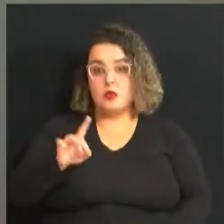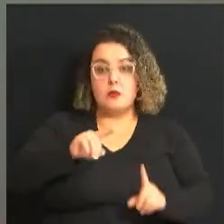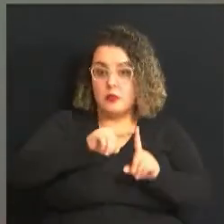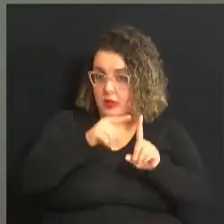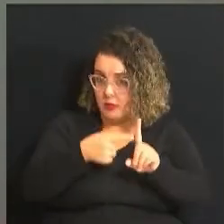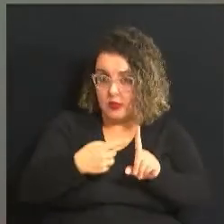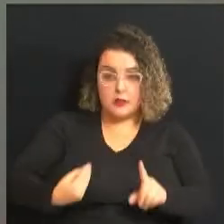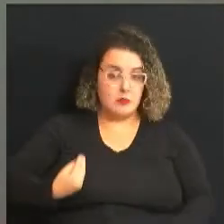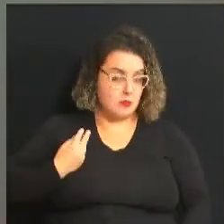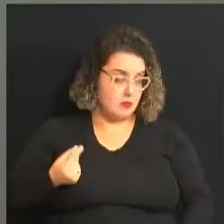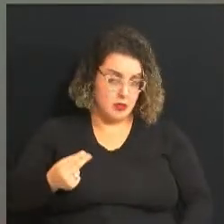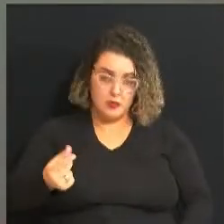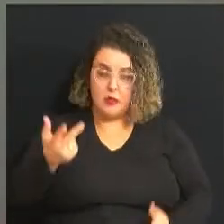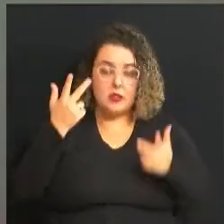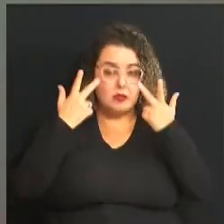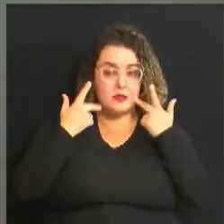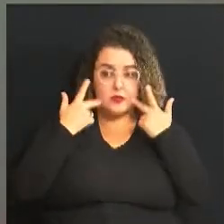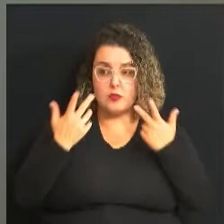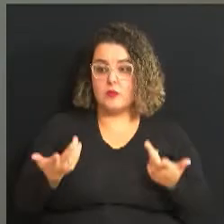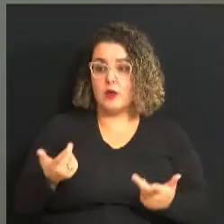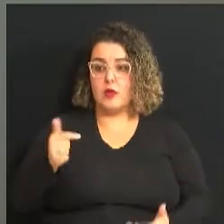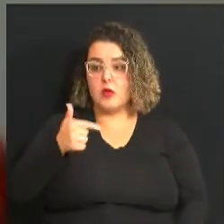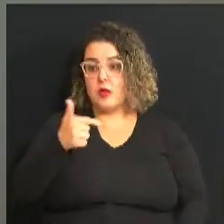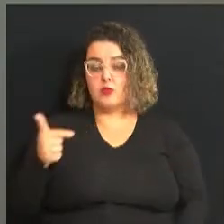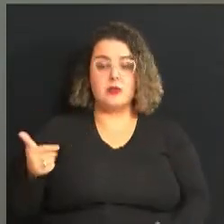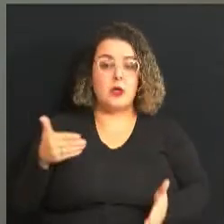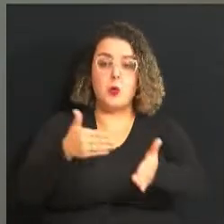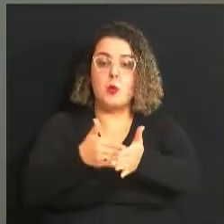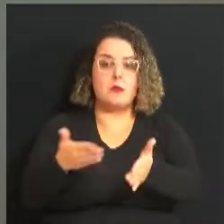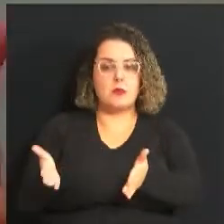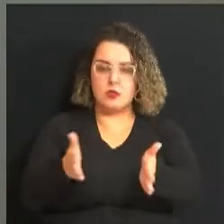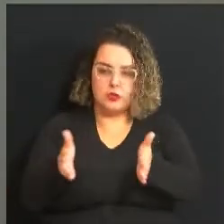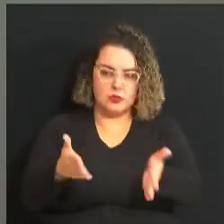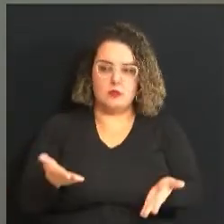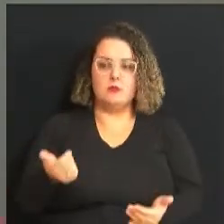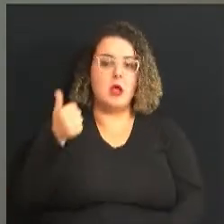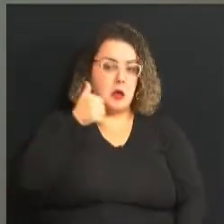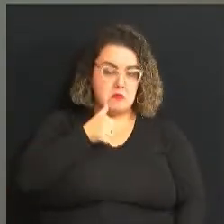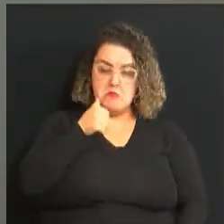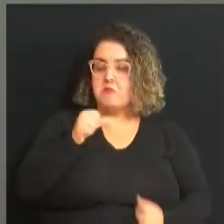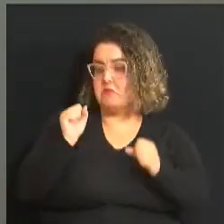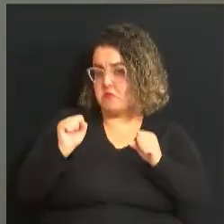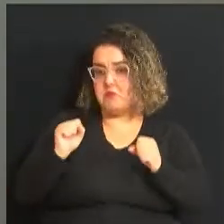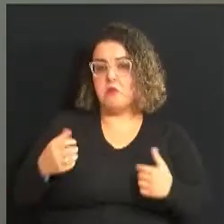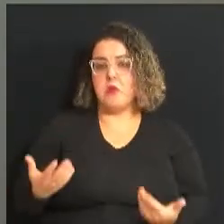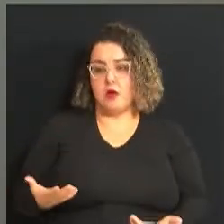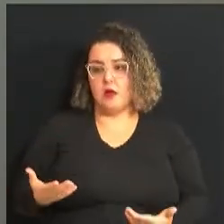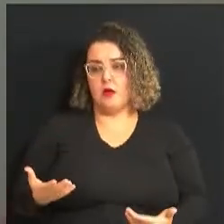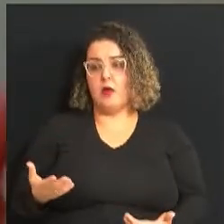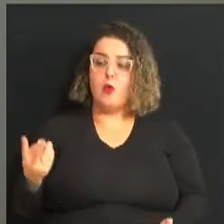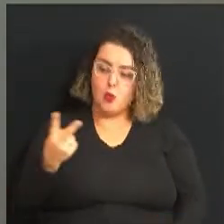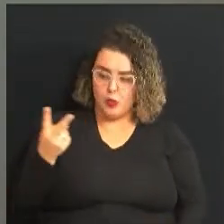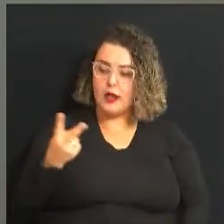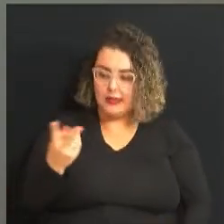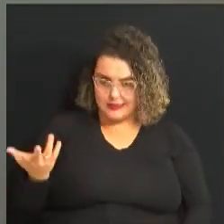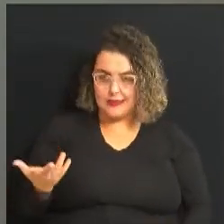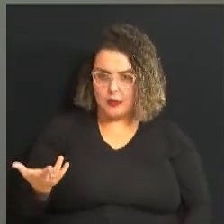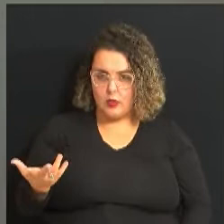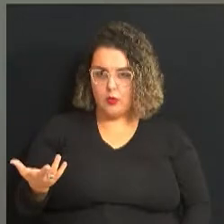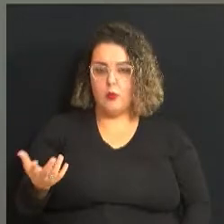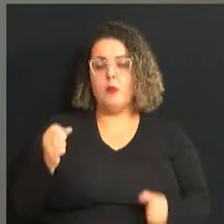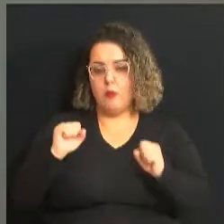vida nossa mesmo. E não existe um limite de tempo. Então a mulher ela pode sim, a mulher não, né, o casal, eles podem